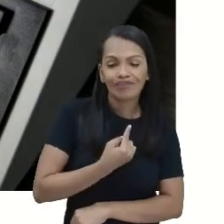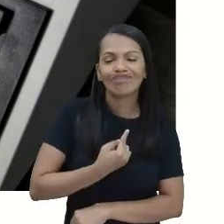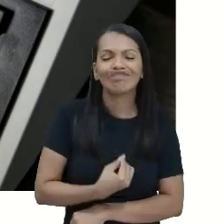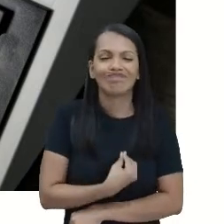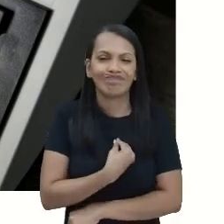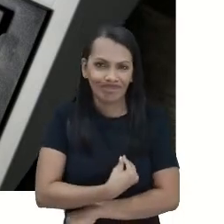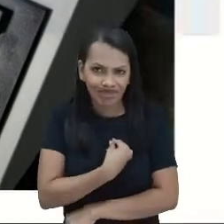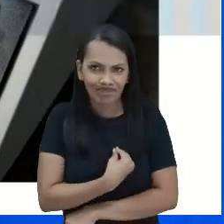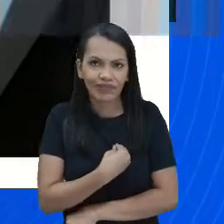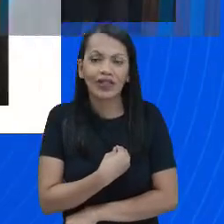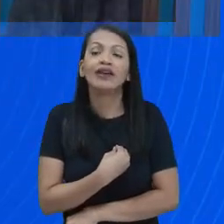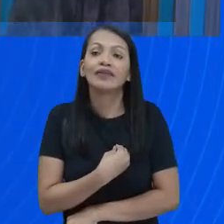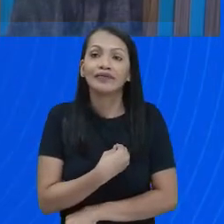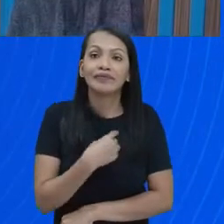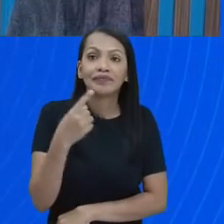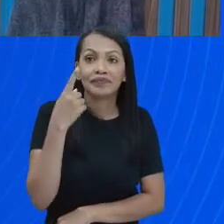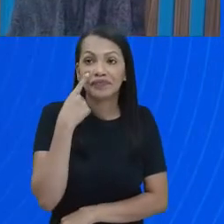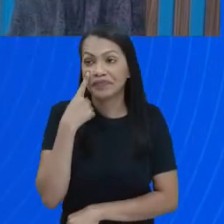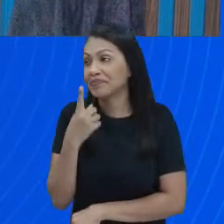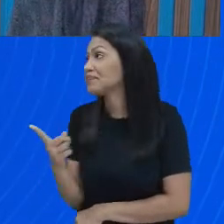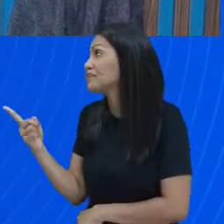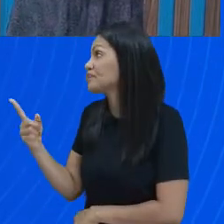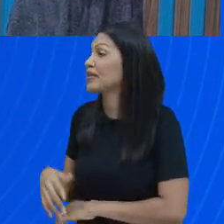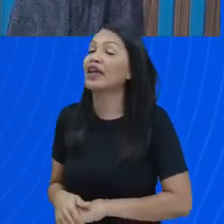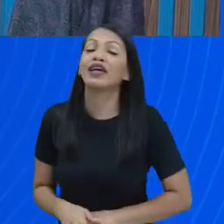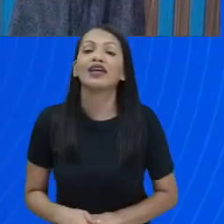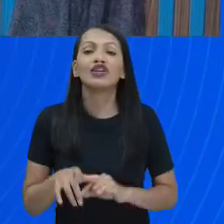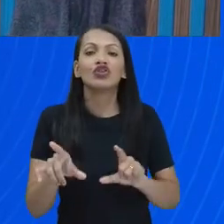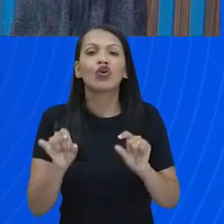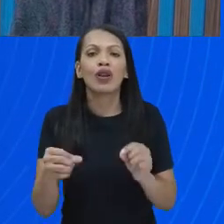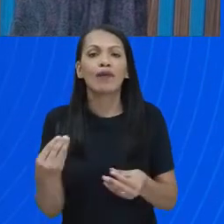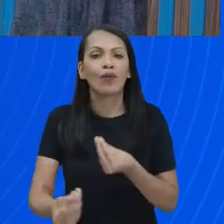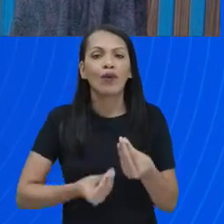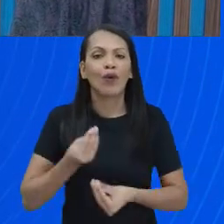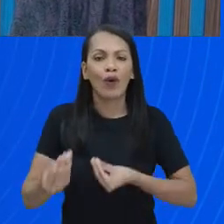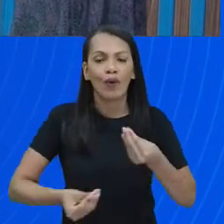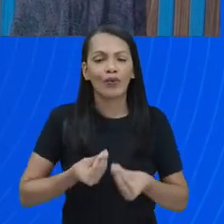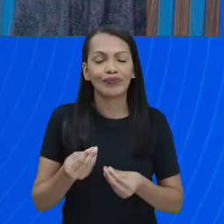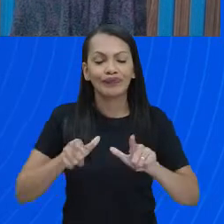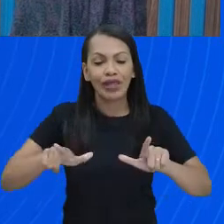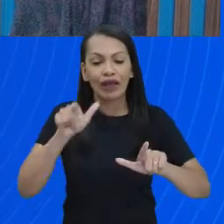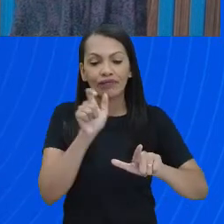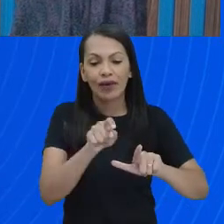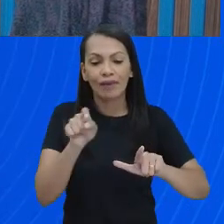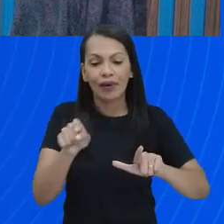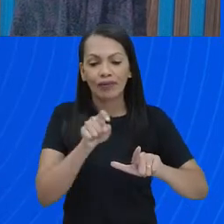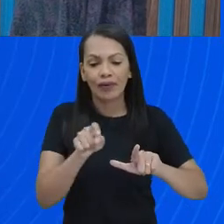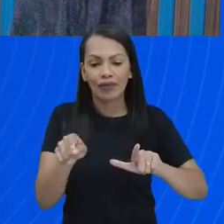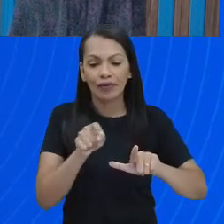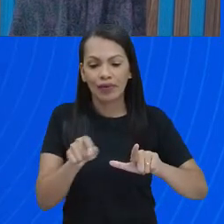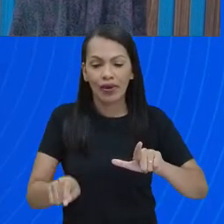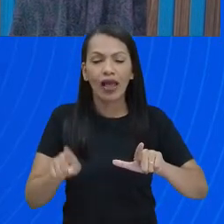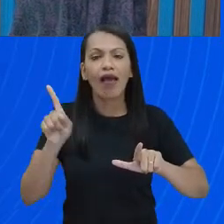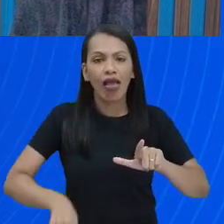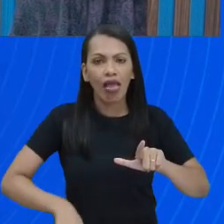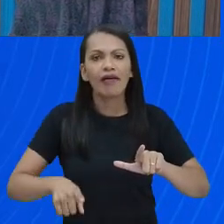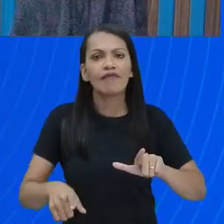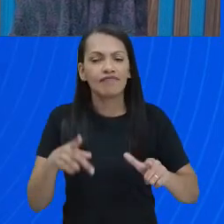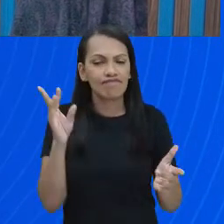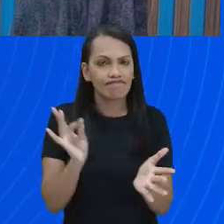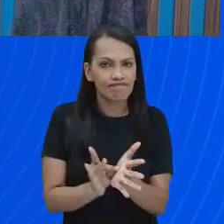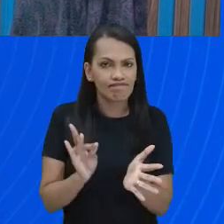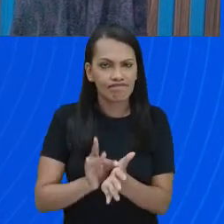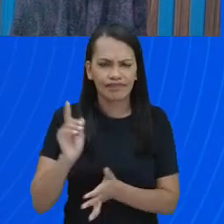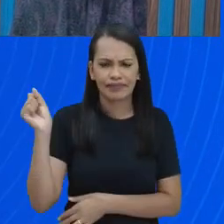gente escolhe nossos representantes através da urna eletrônica, que é um canal confiável, tá? A